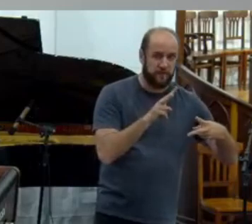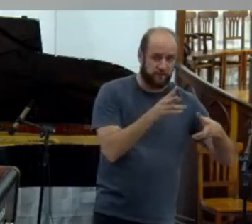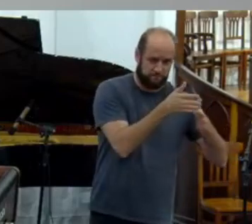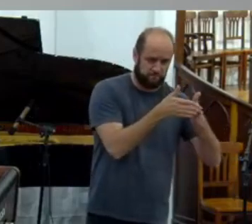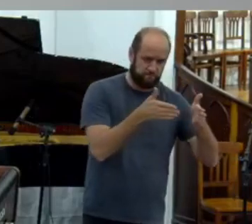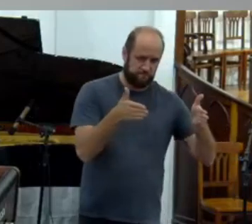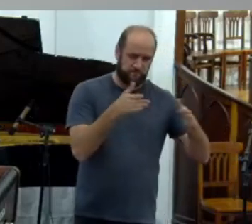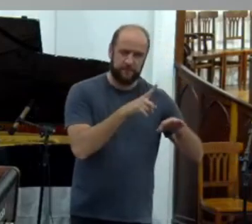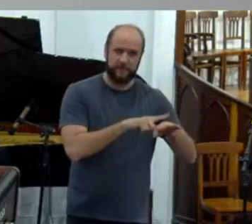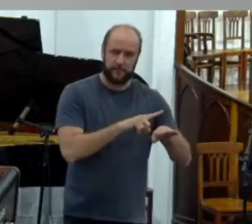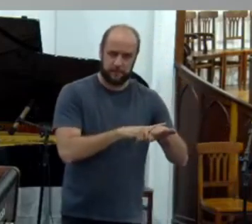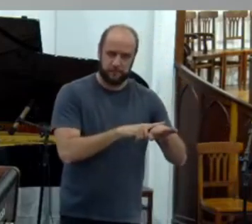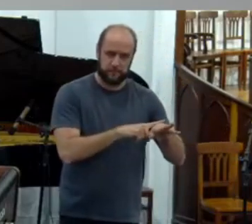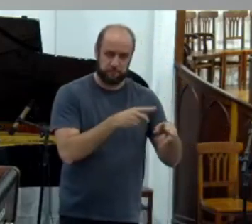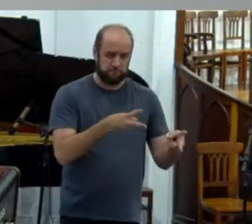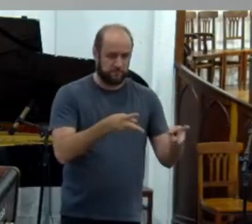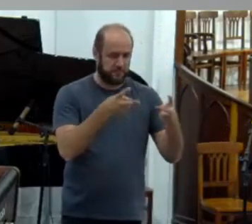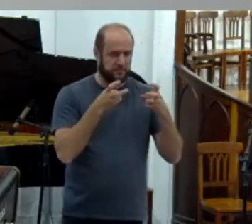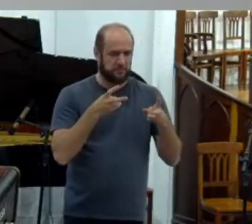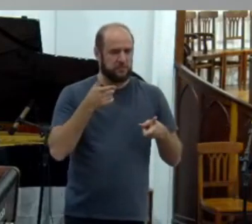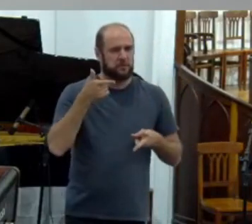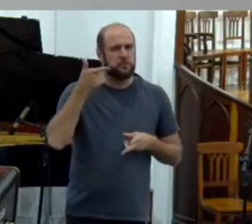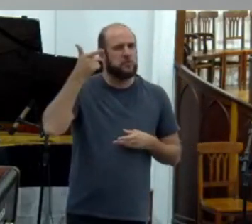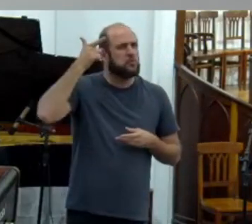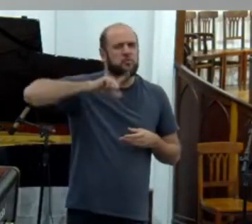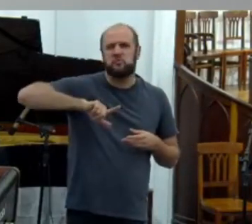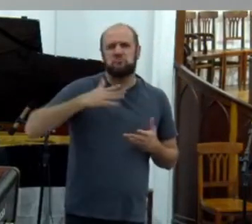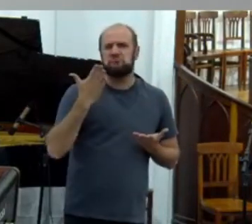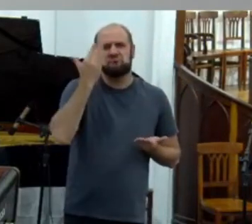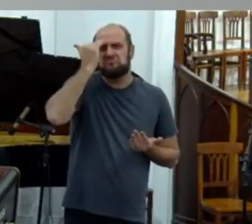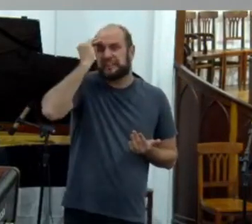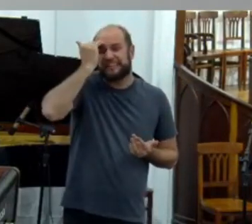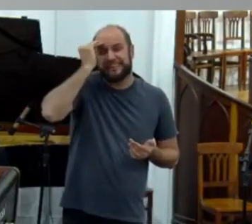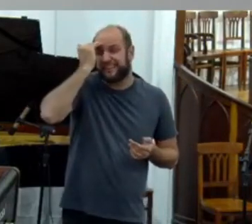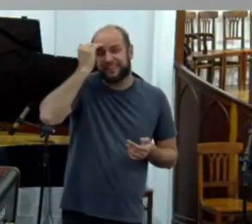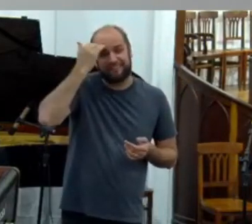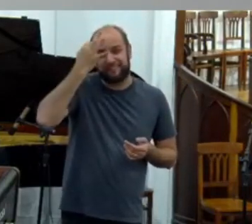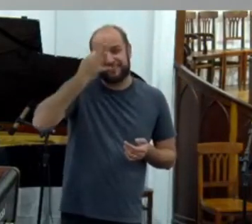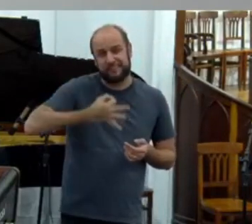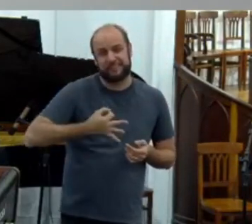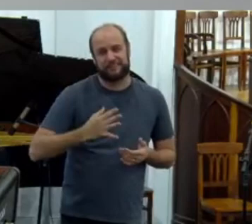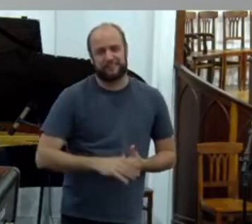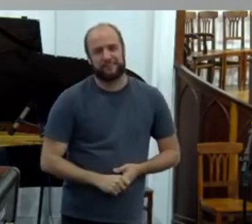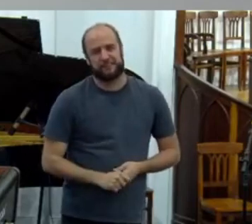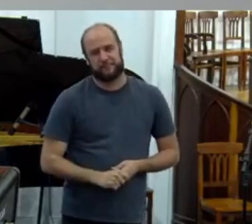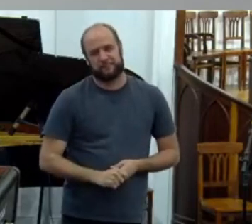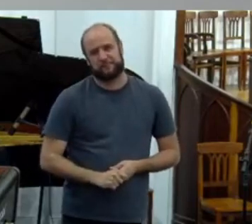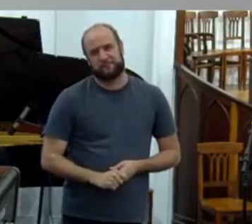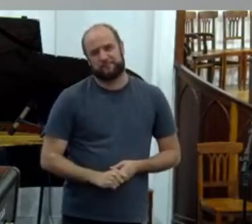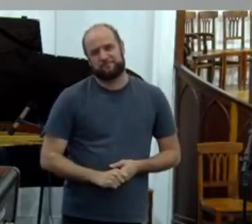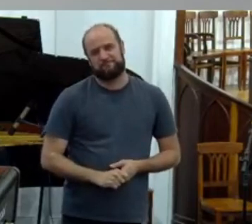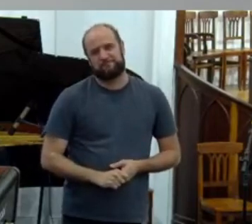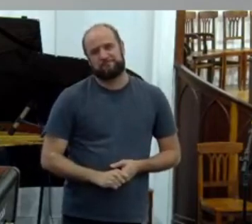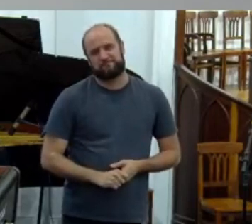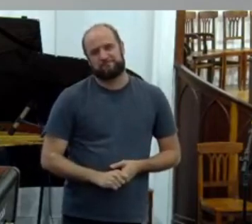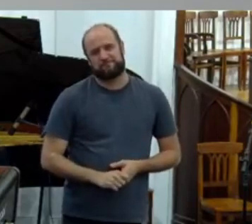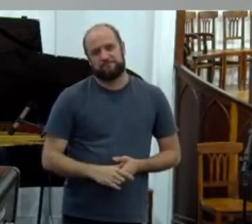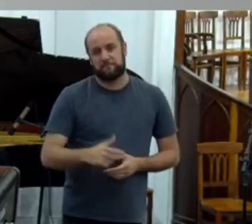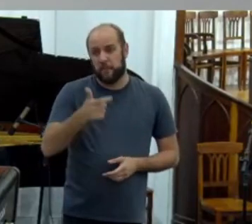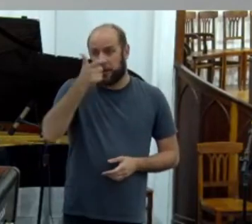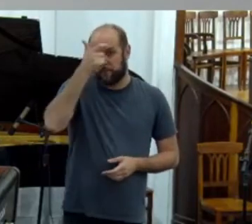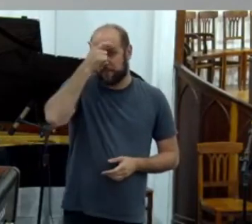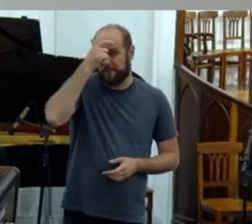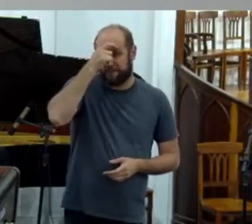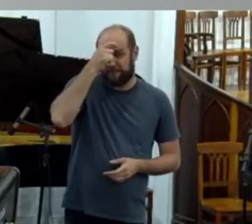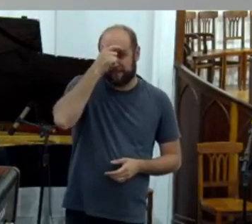e talvez perceba que você não consegue nem mesmo entendê-lo de forma completa. A nossa mente não